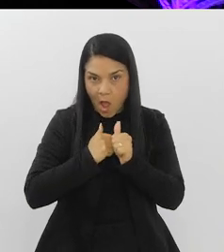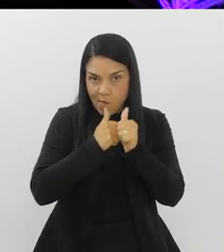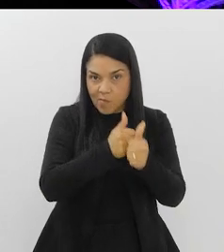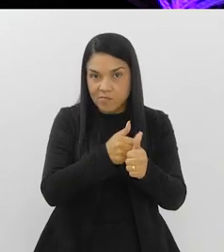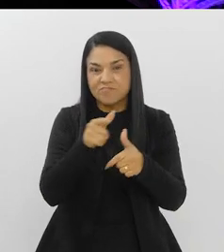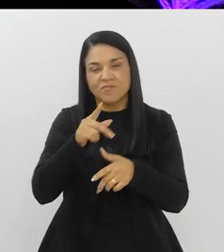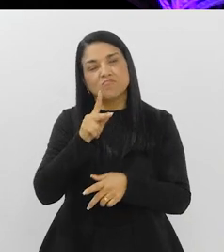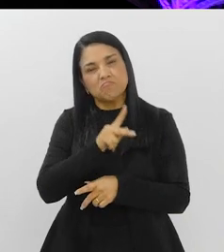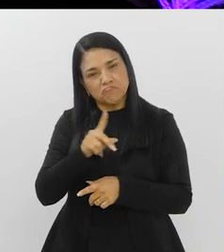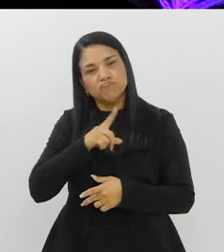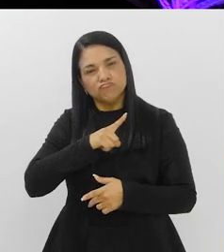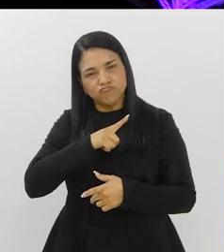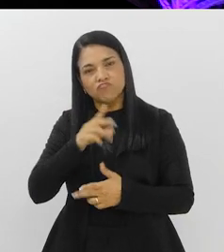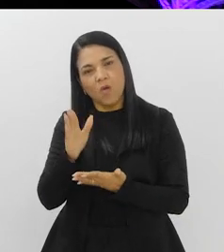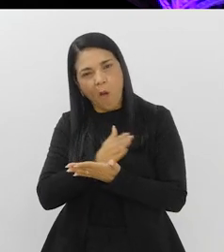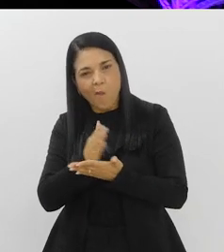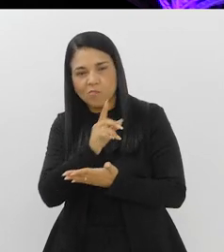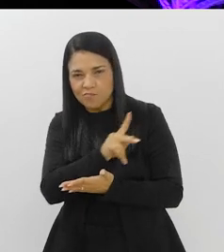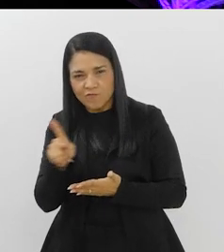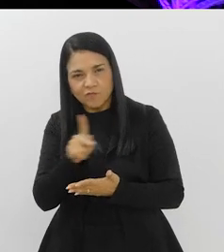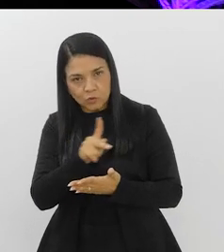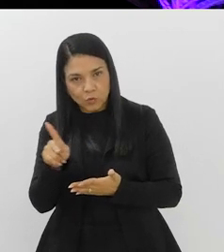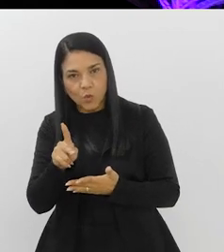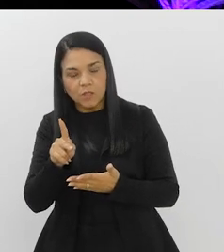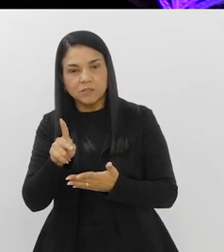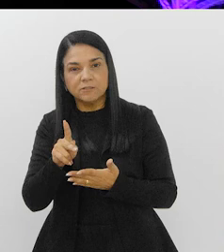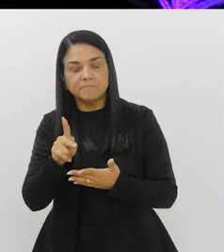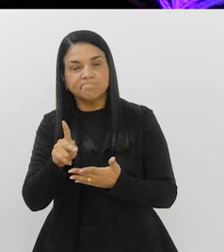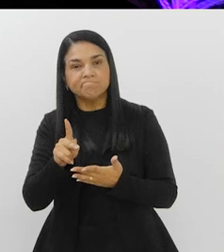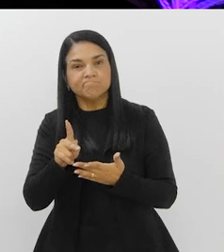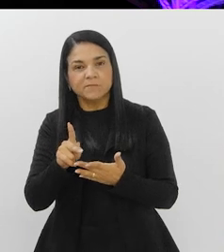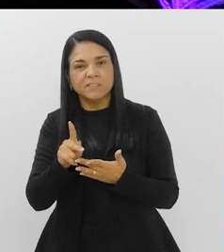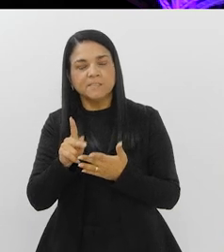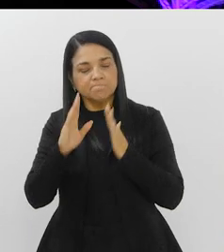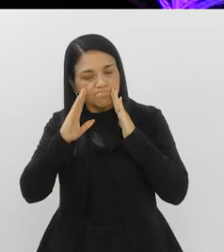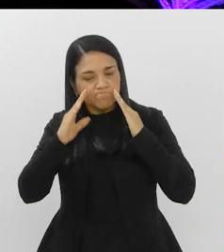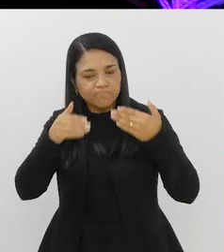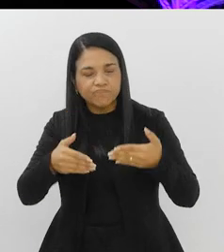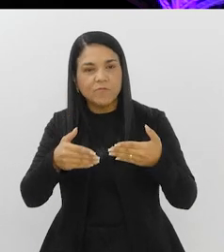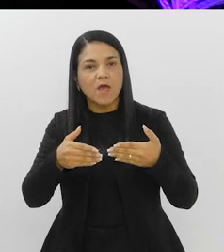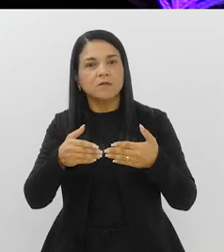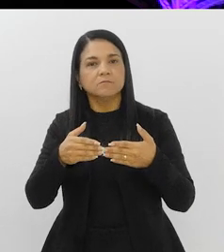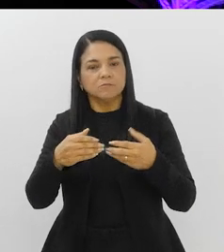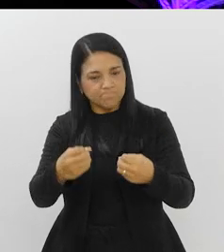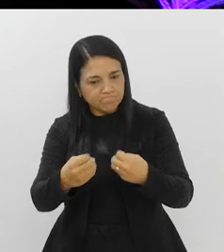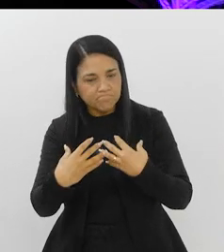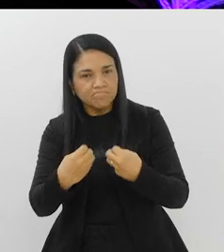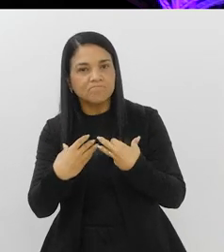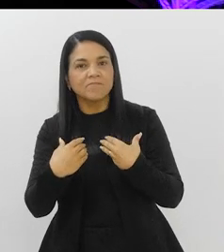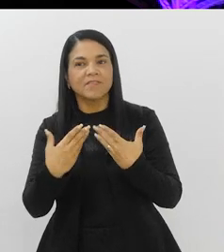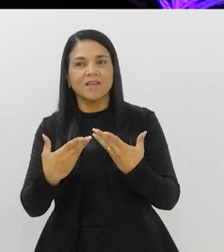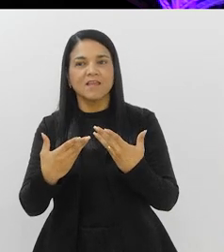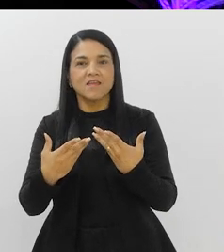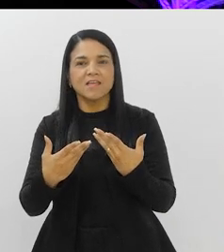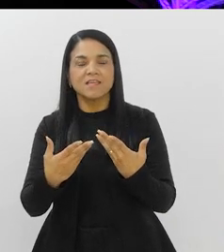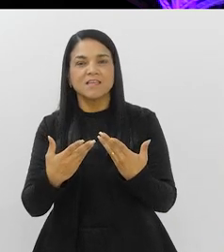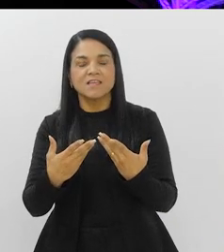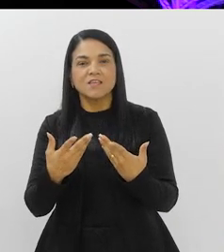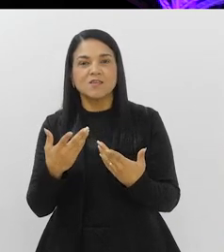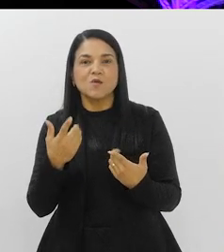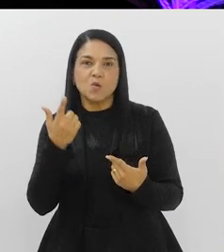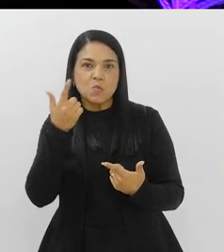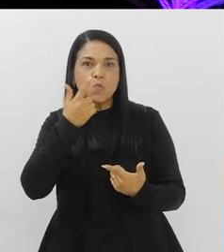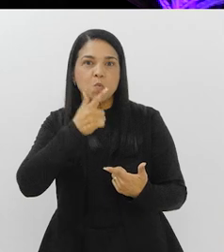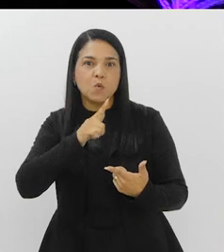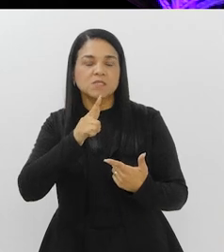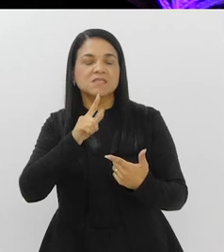tive alguns professores que realmente assim compraram a ideia e e e eu até lamento sabe não